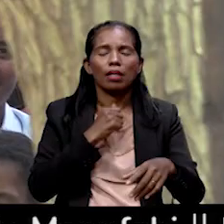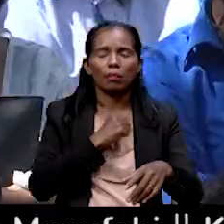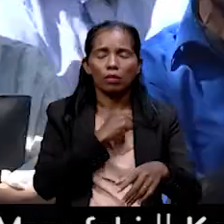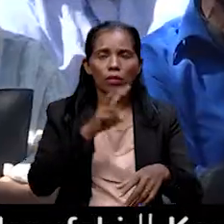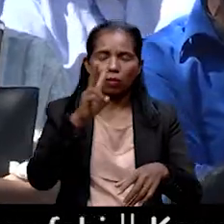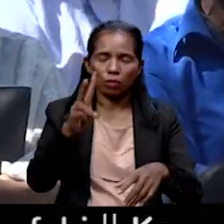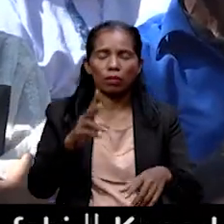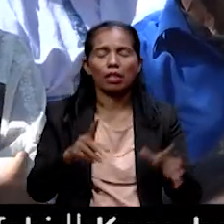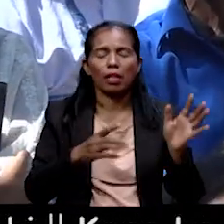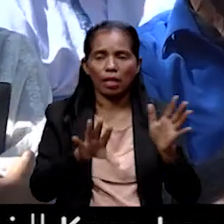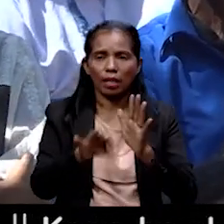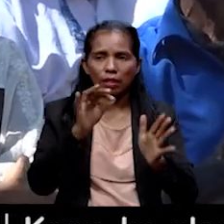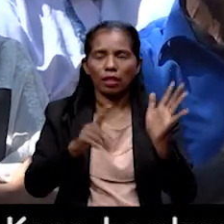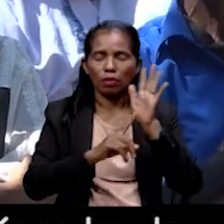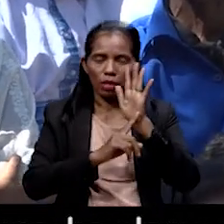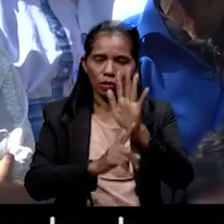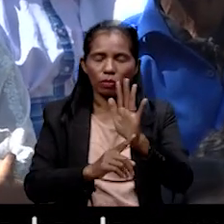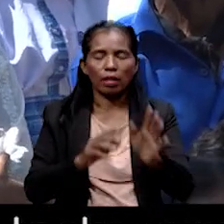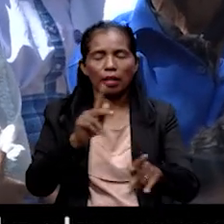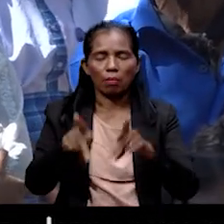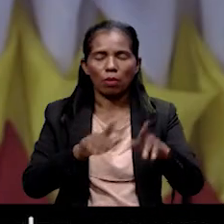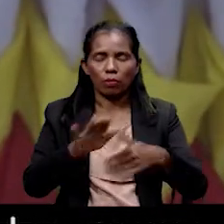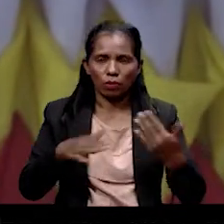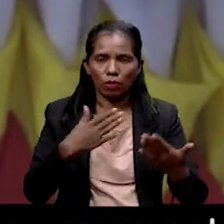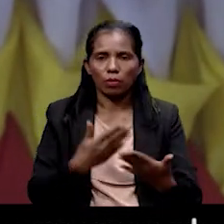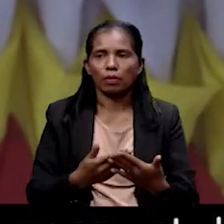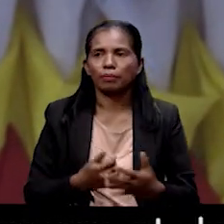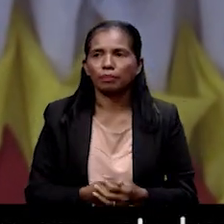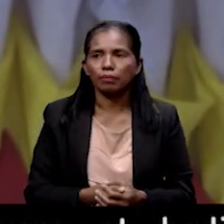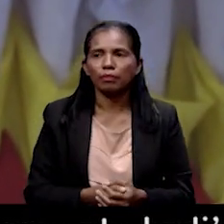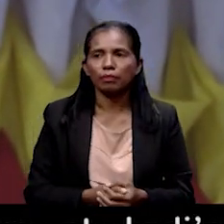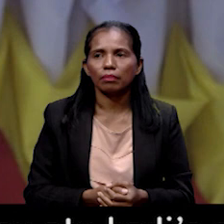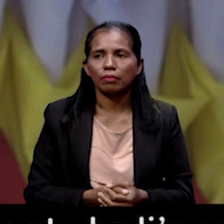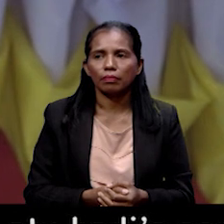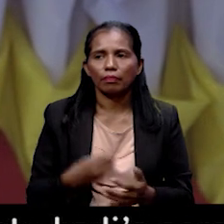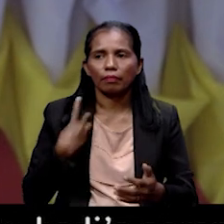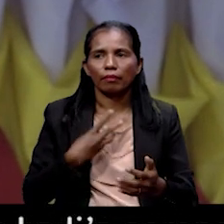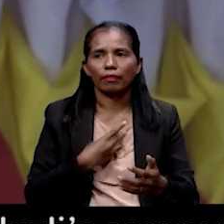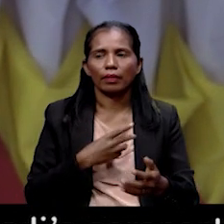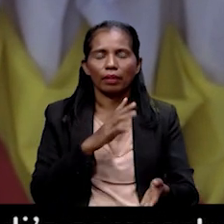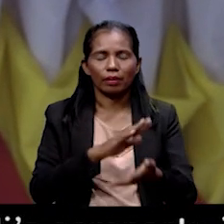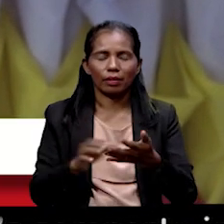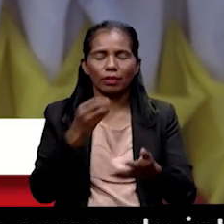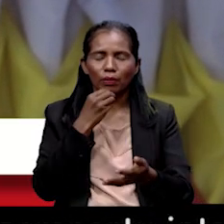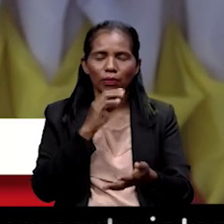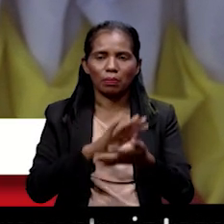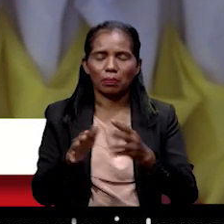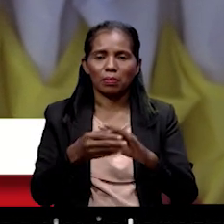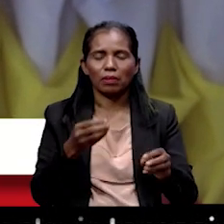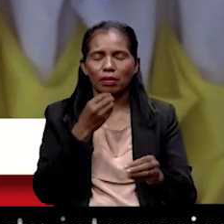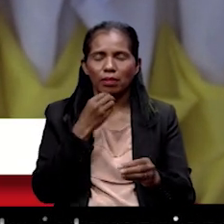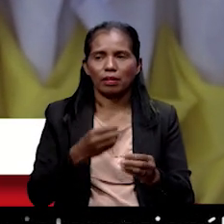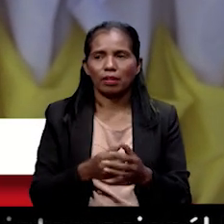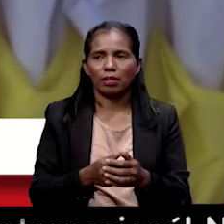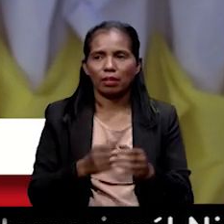sai sa seluk, ia ema seluk nelet. Teo kita tunu, mai basa reitan trok-trok toka hana nalai,